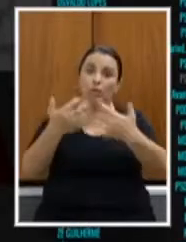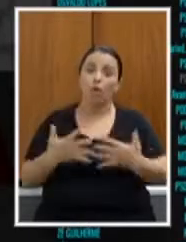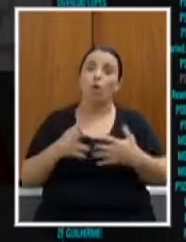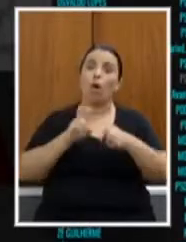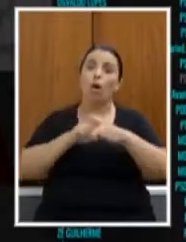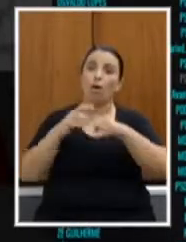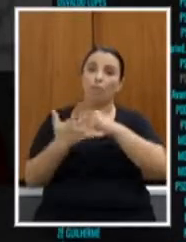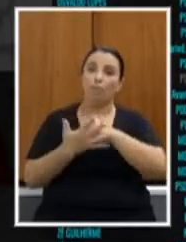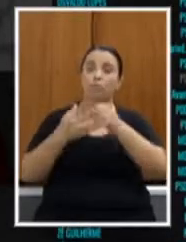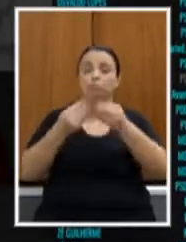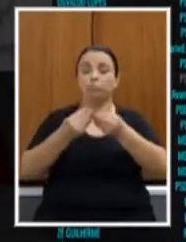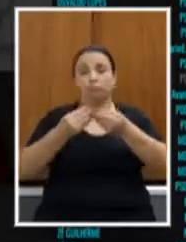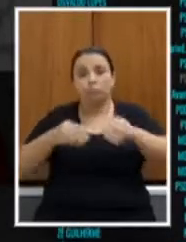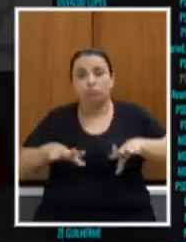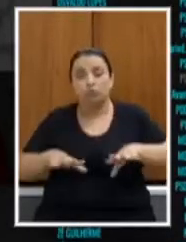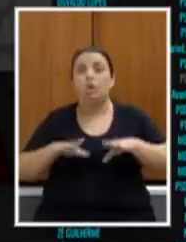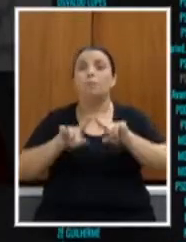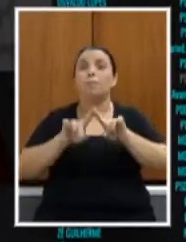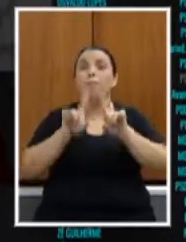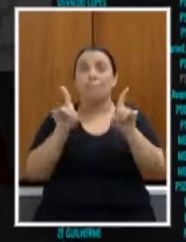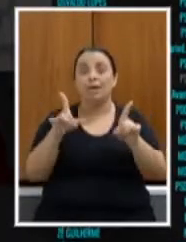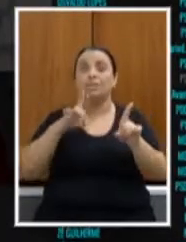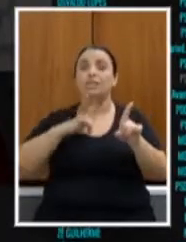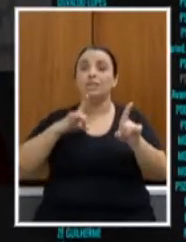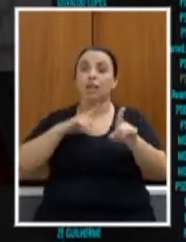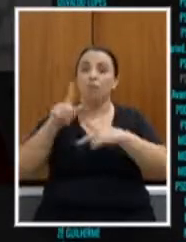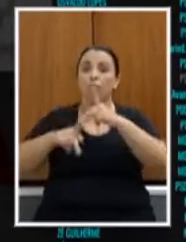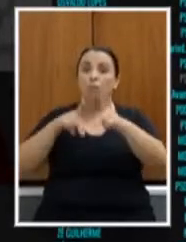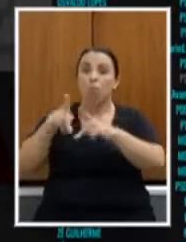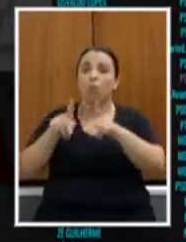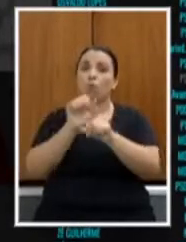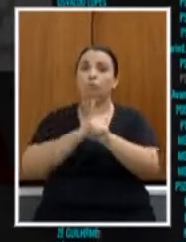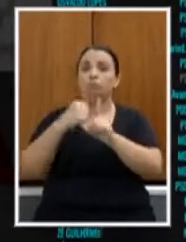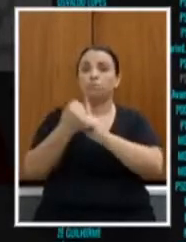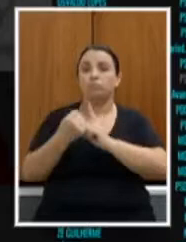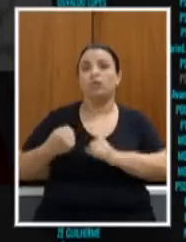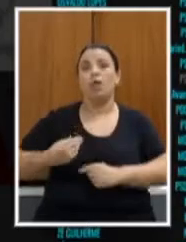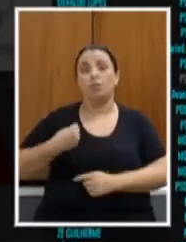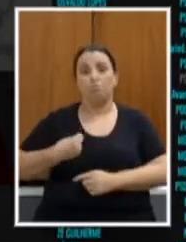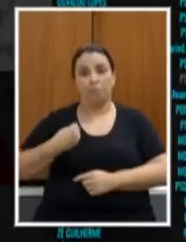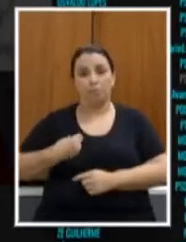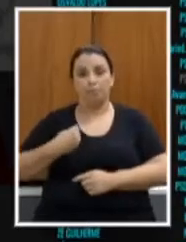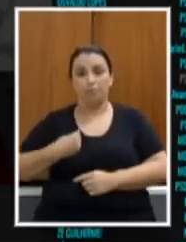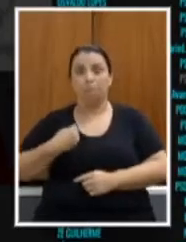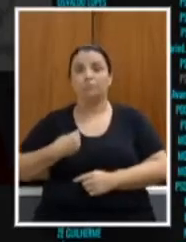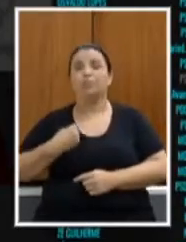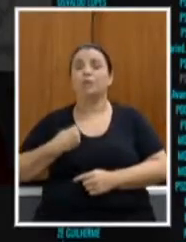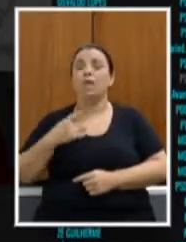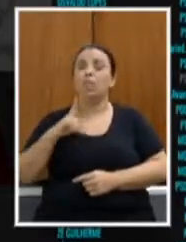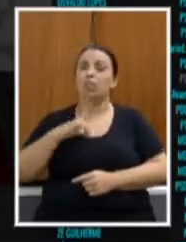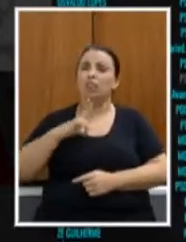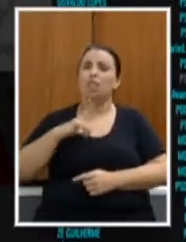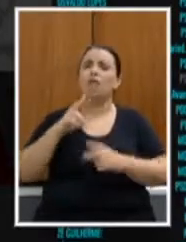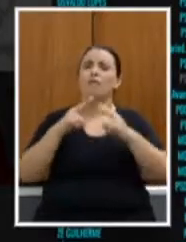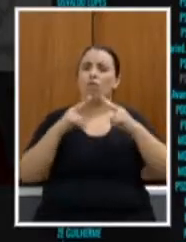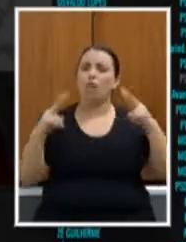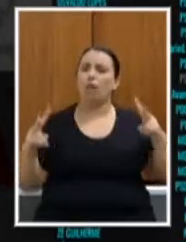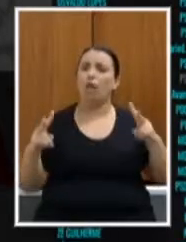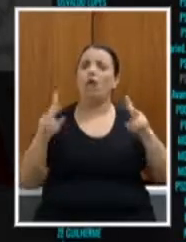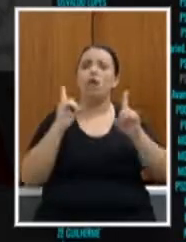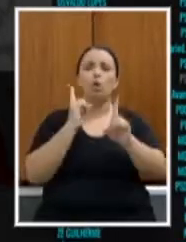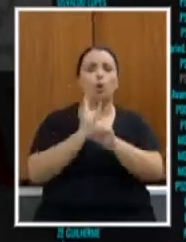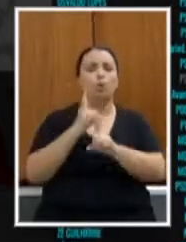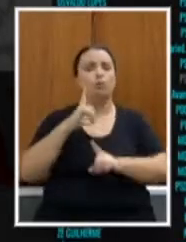pandemia afetou de alguma forma, né? Mas houve a participação da sociedade civil, foram realizados encontros online, consulta